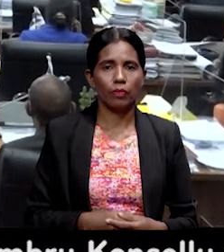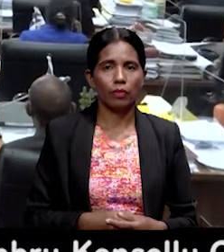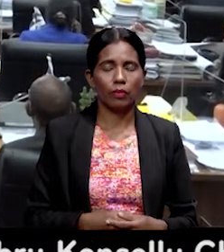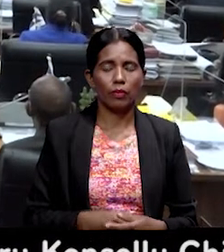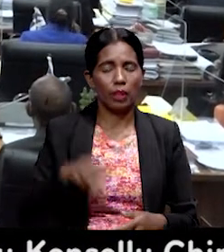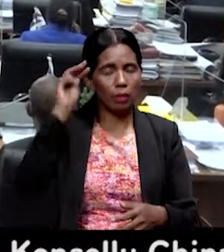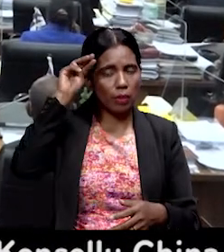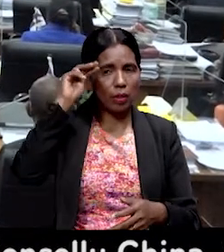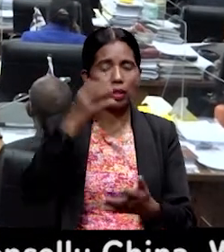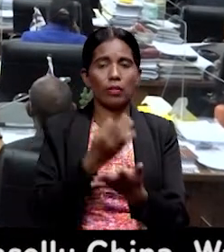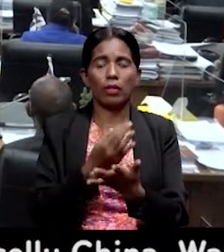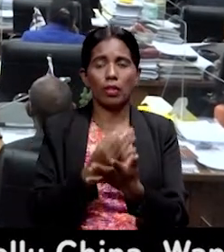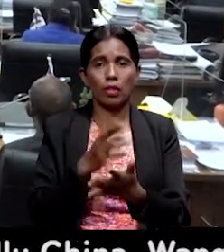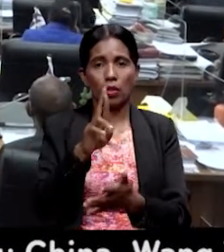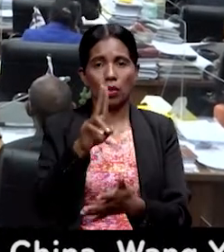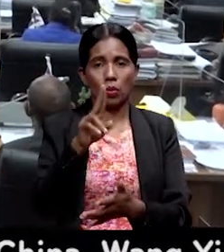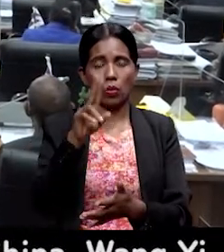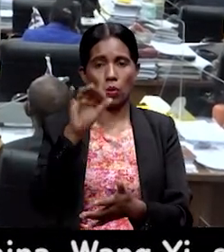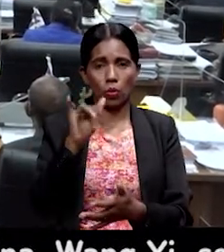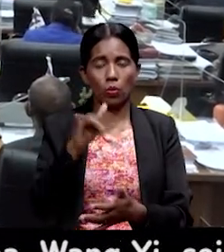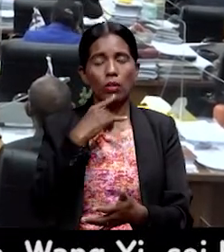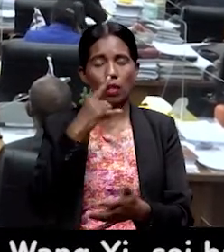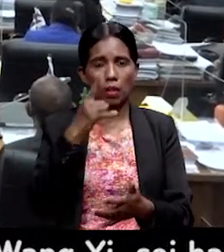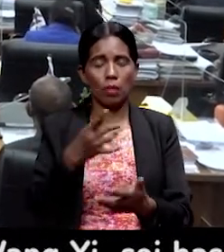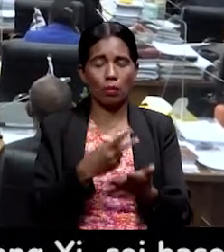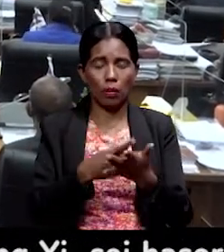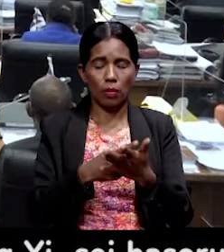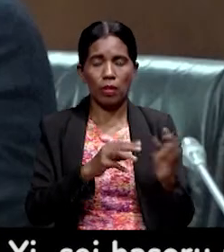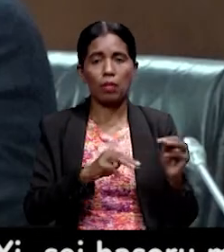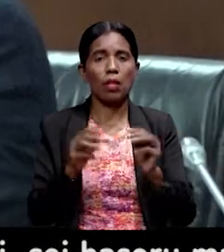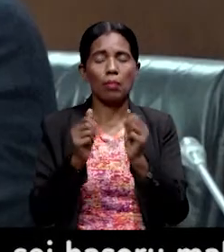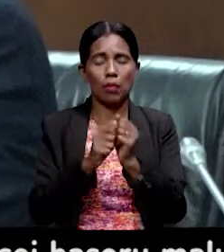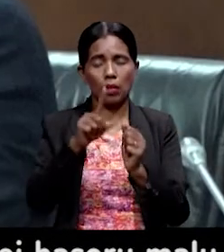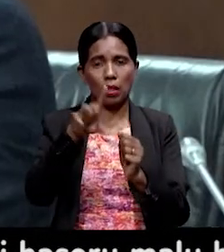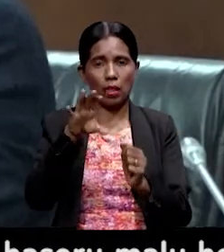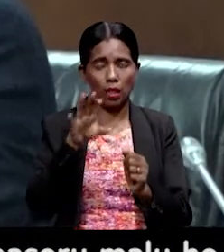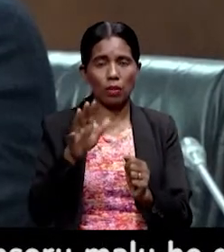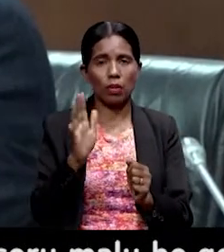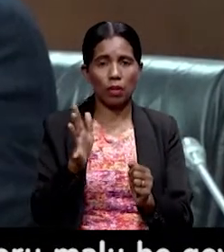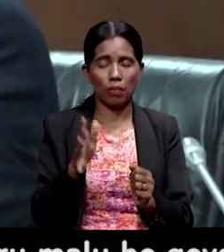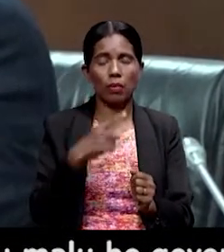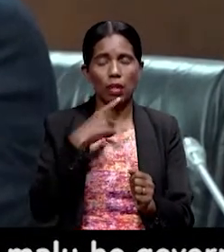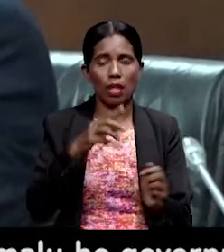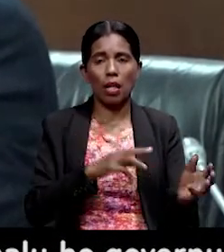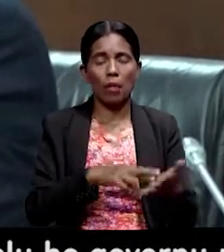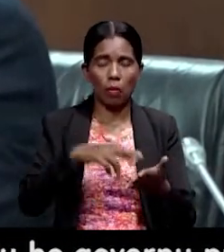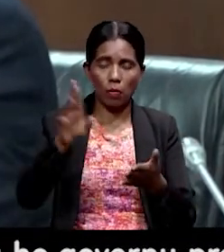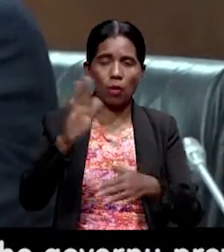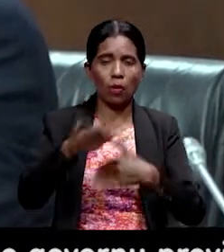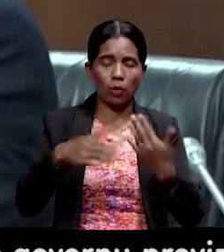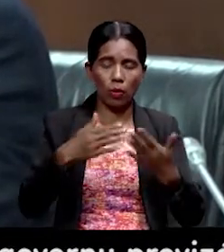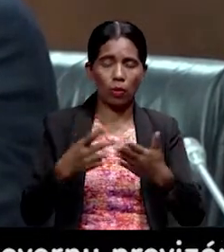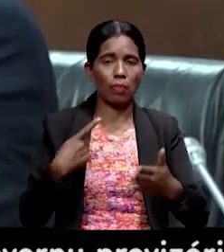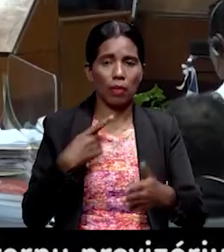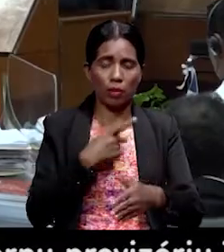Ministro de Finanças, Rui Gomes Ateten, banheira proposta de alteração a multa cato cidadãozinho, aprova rotu e plenária, se